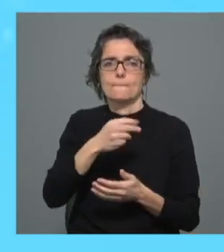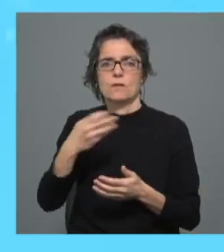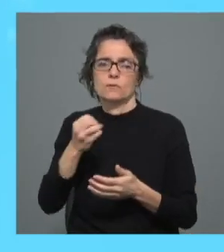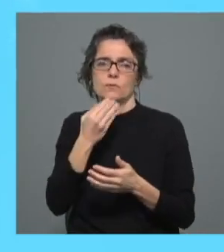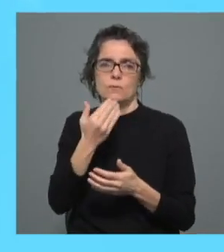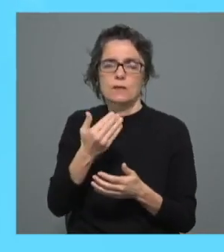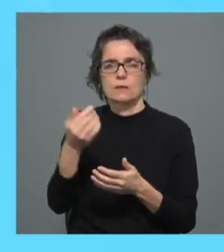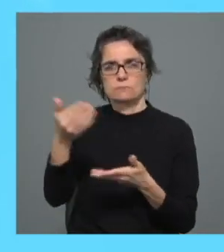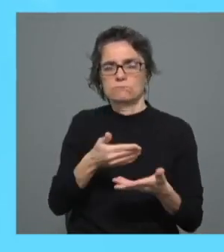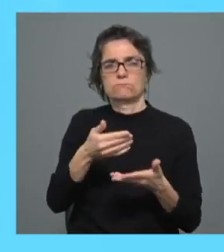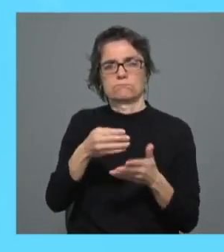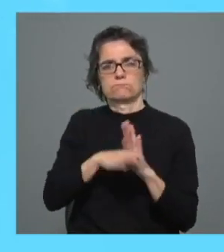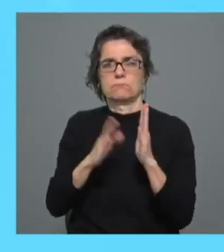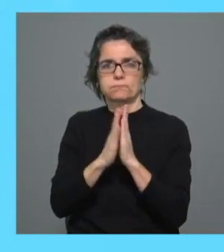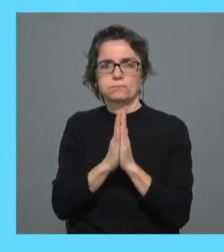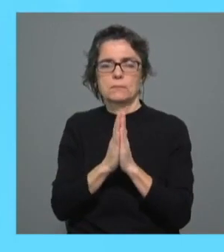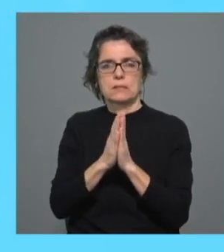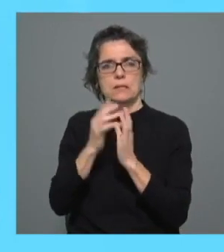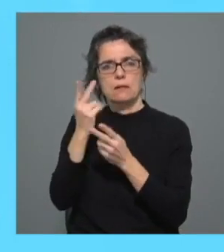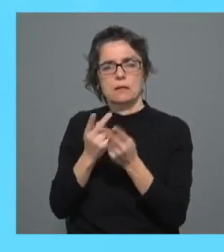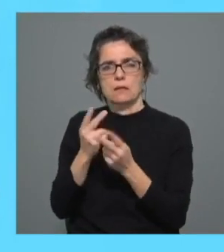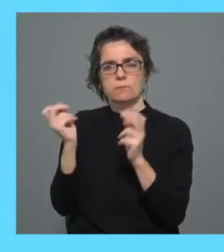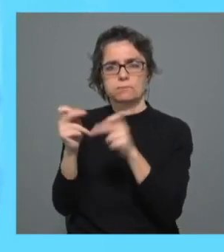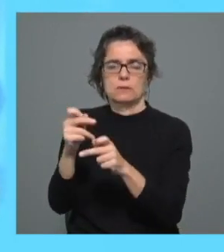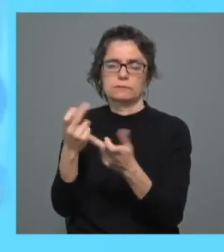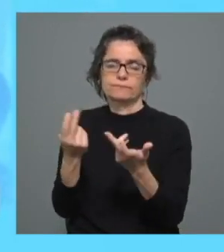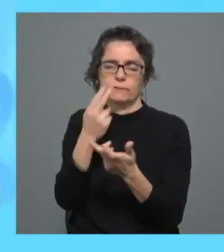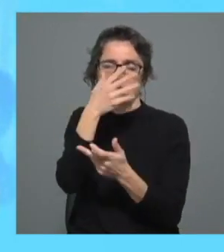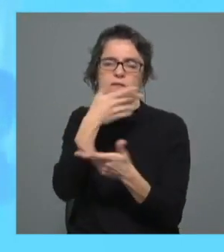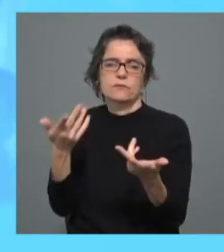aos acontecimentos que marcam, infelizmente, a